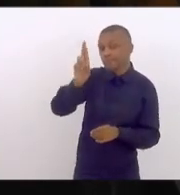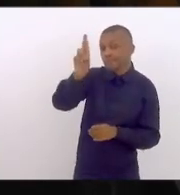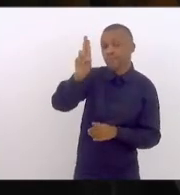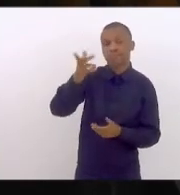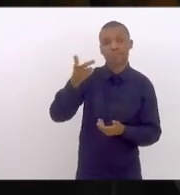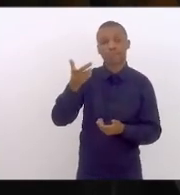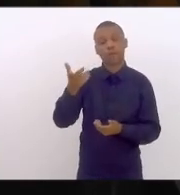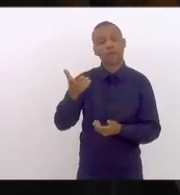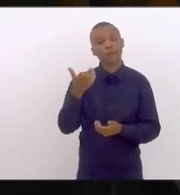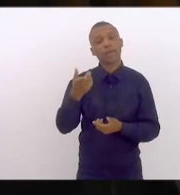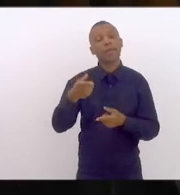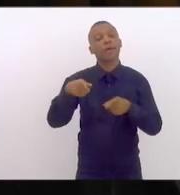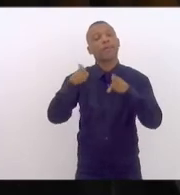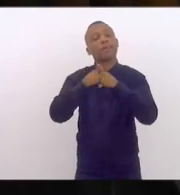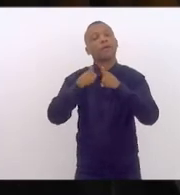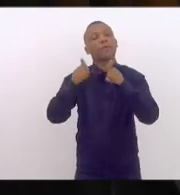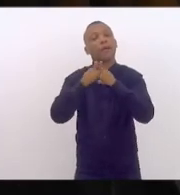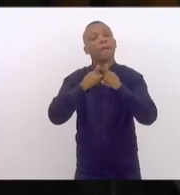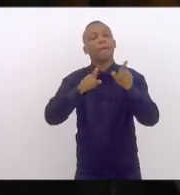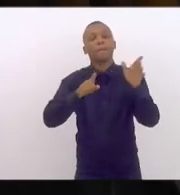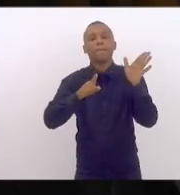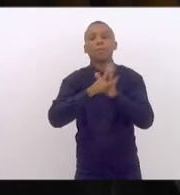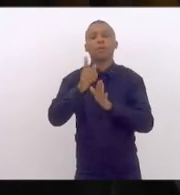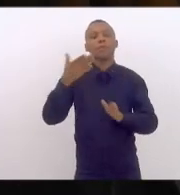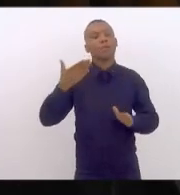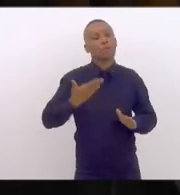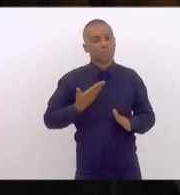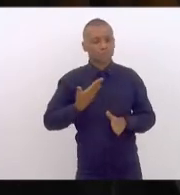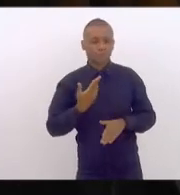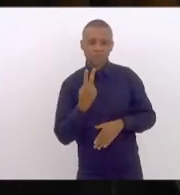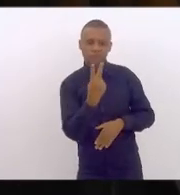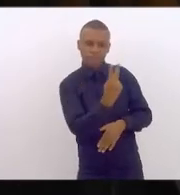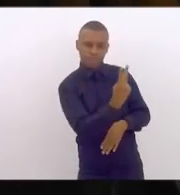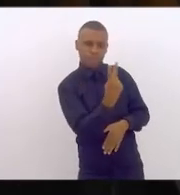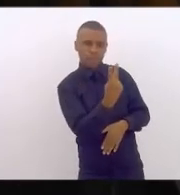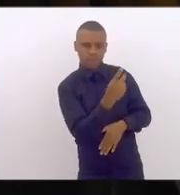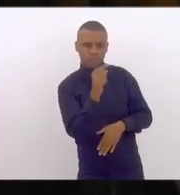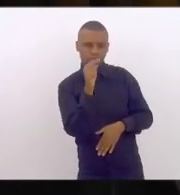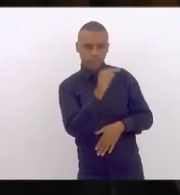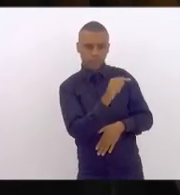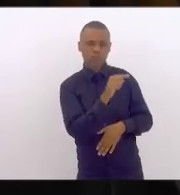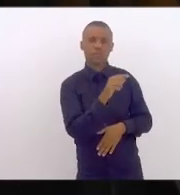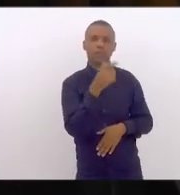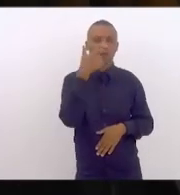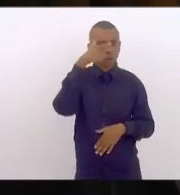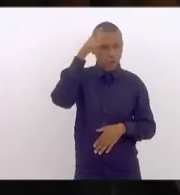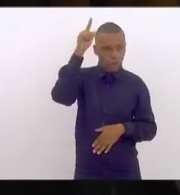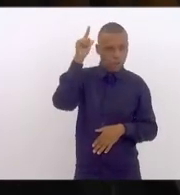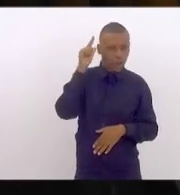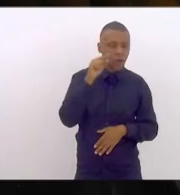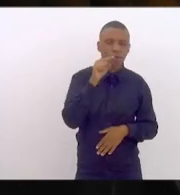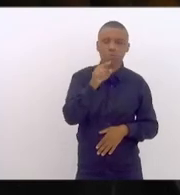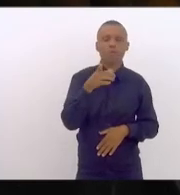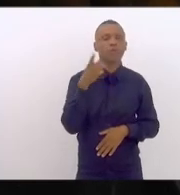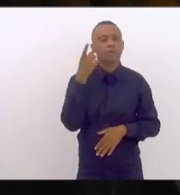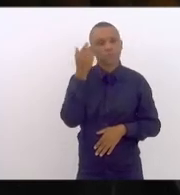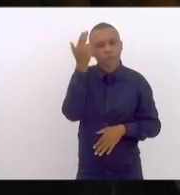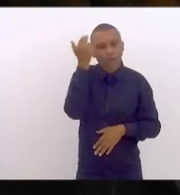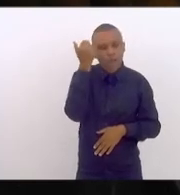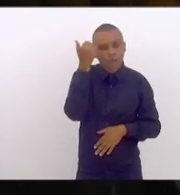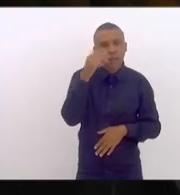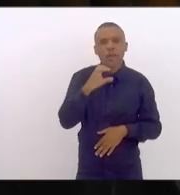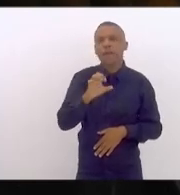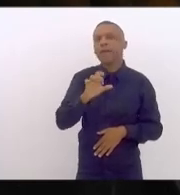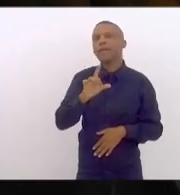eu queria até perguntar o meu nobre colega os dois o Deputado Luiz Paulo é um deputado muito